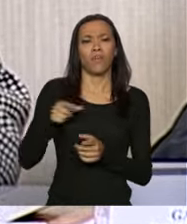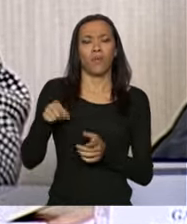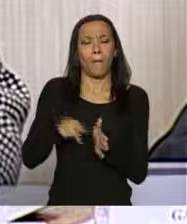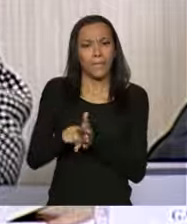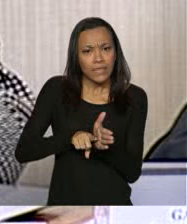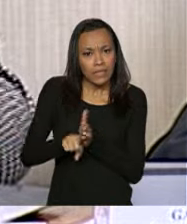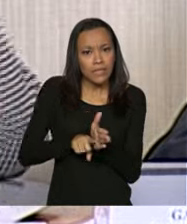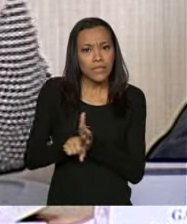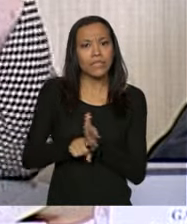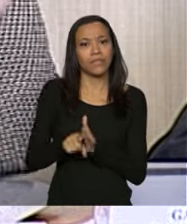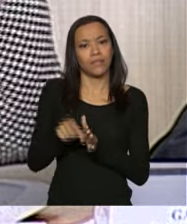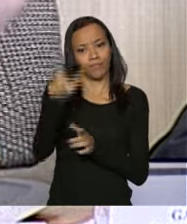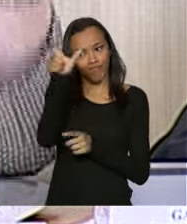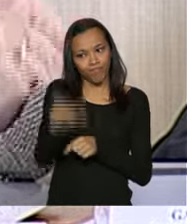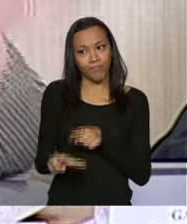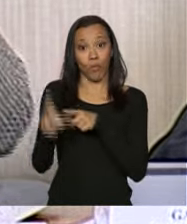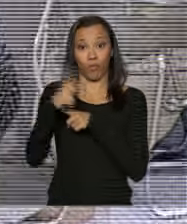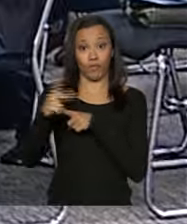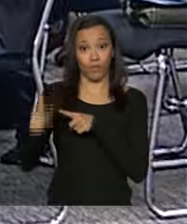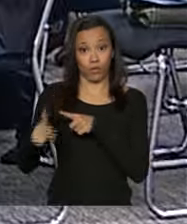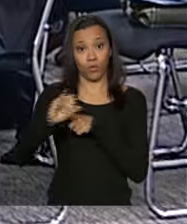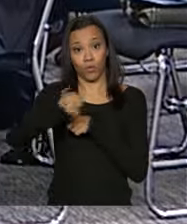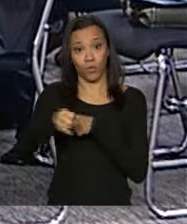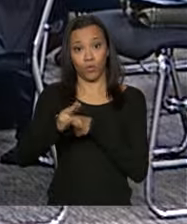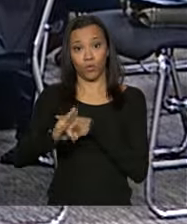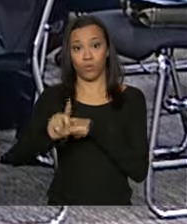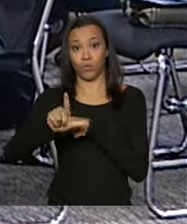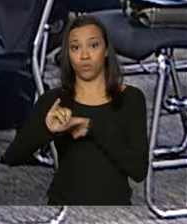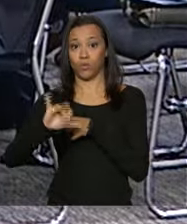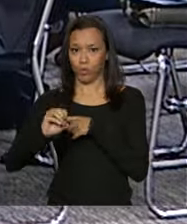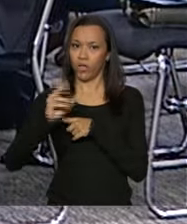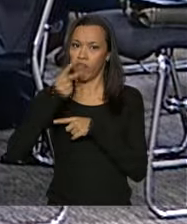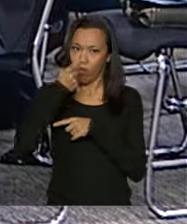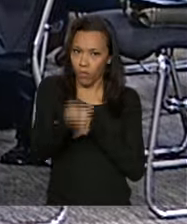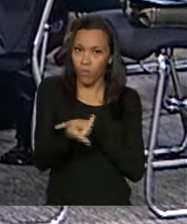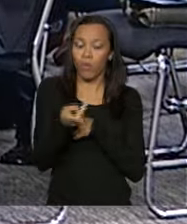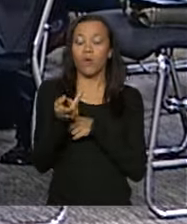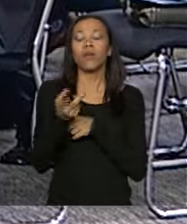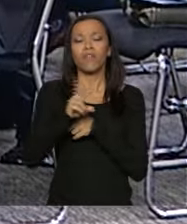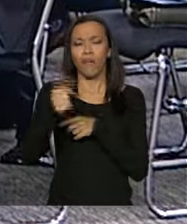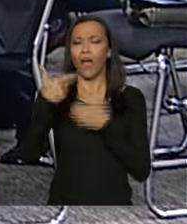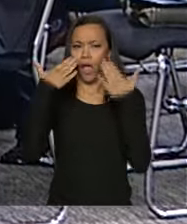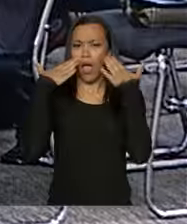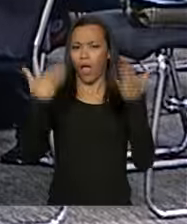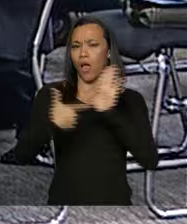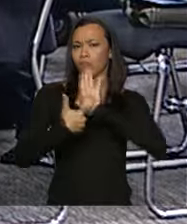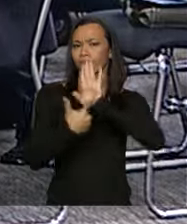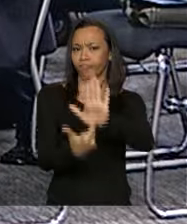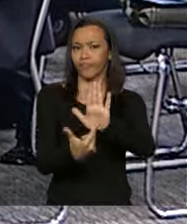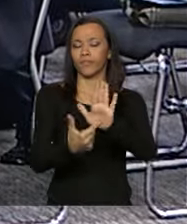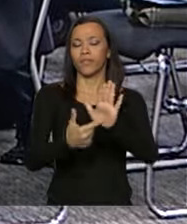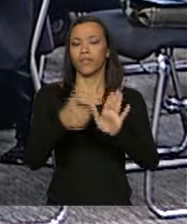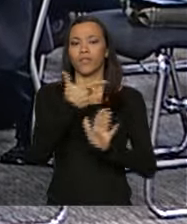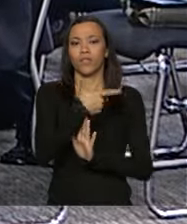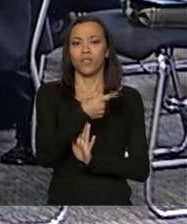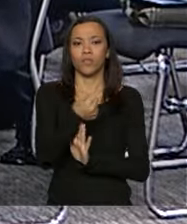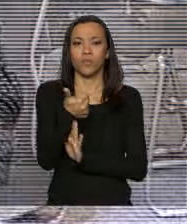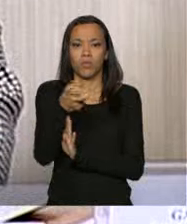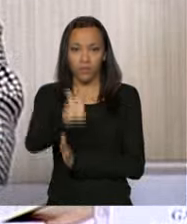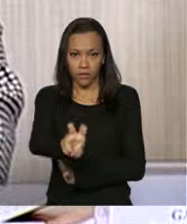Júlio quando ele fala de mortes evitadas. E aqui novamente isso vai aparecer no mapa de